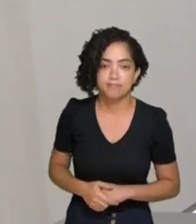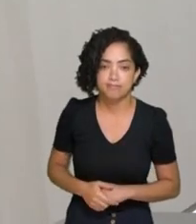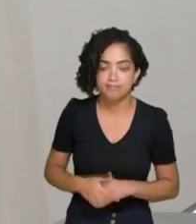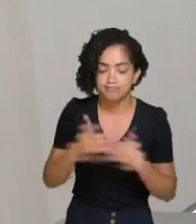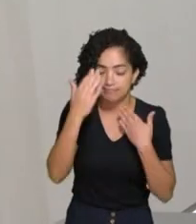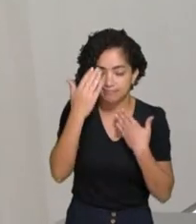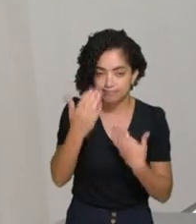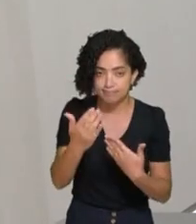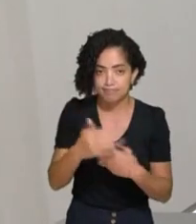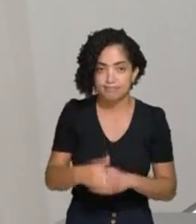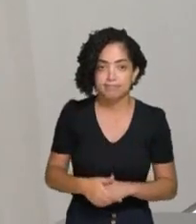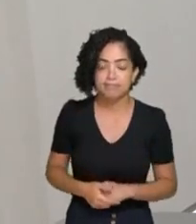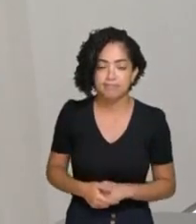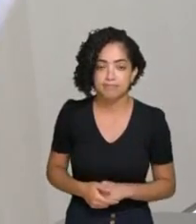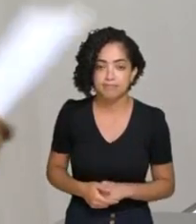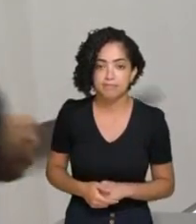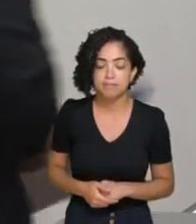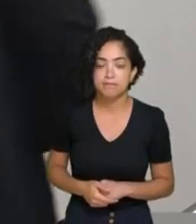obrigada, por hoje é isso, presidente.